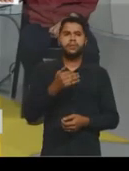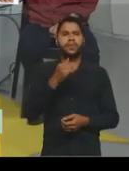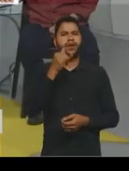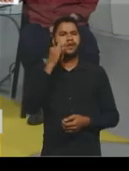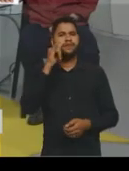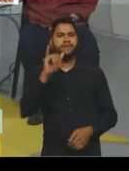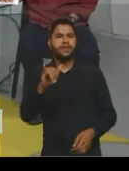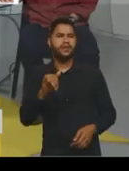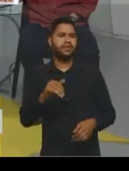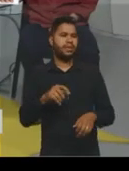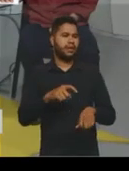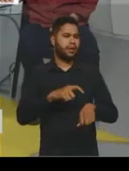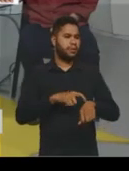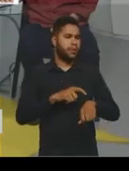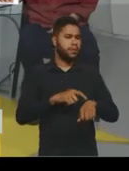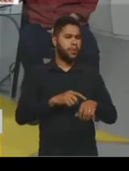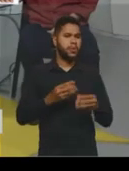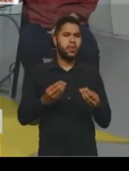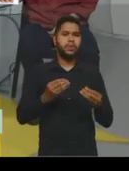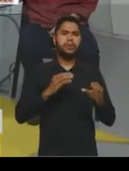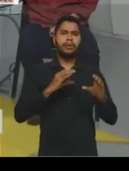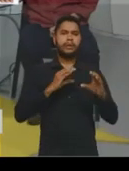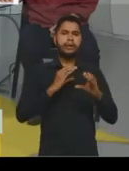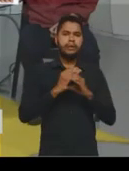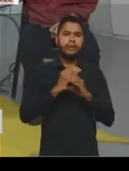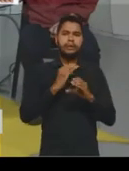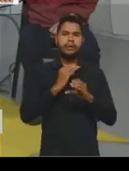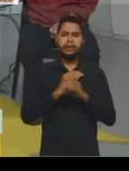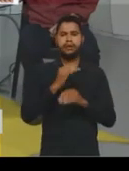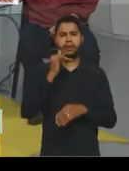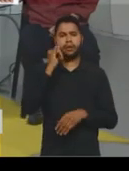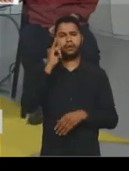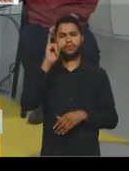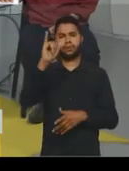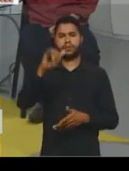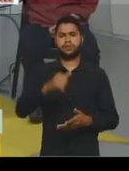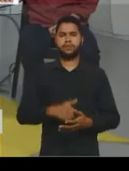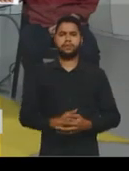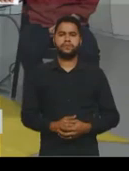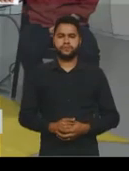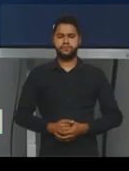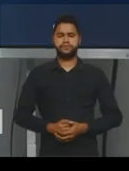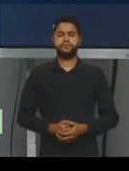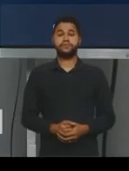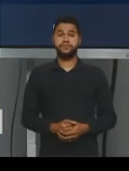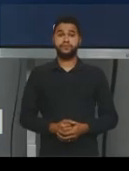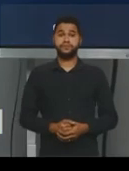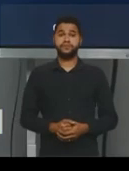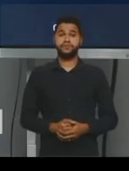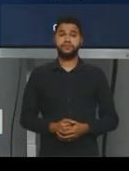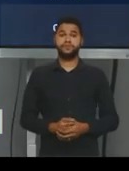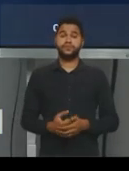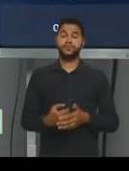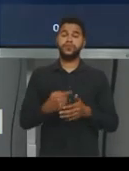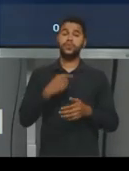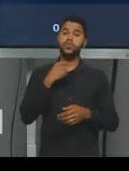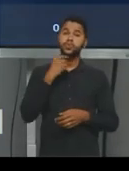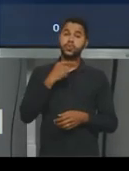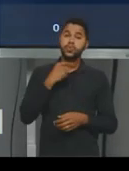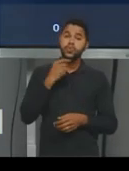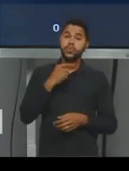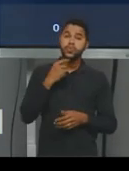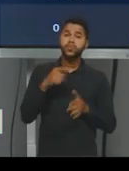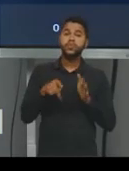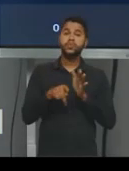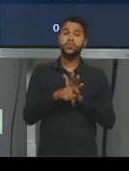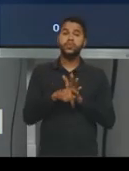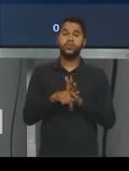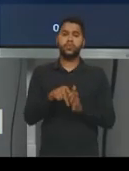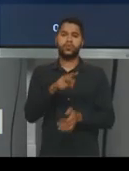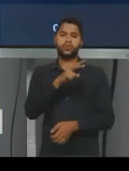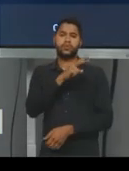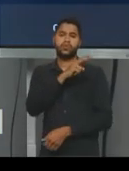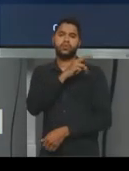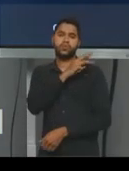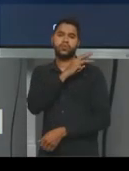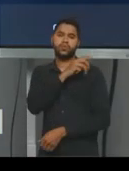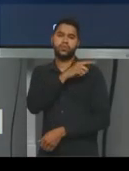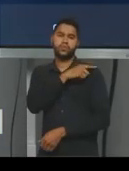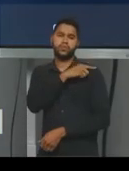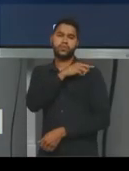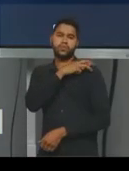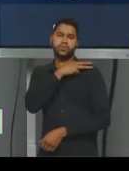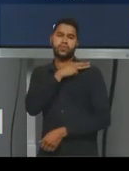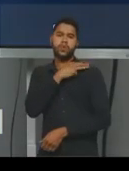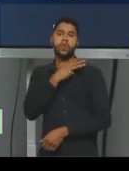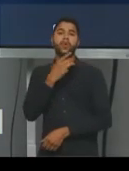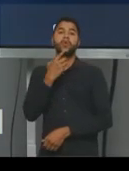aí desse momento da comunicação. Exatamente. Né? Com certeza. Nossa próxima dúvida agora é uma dúvida de ensino médio. Qual o